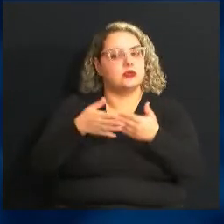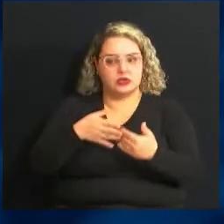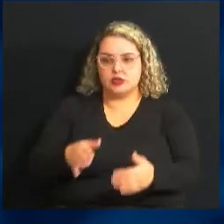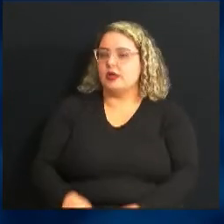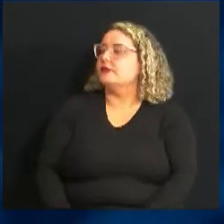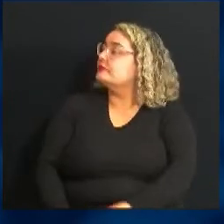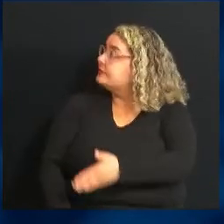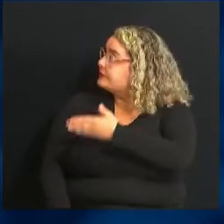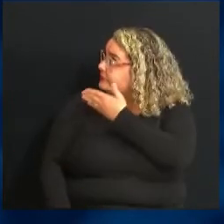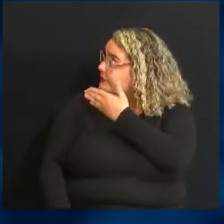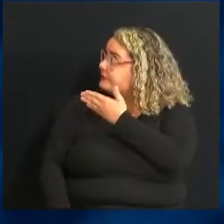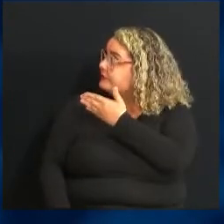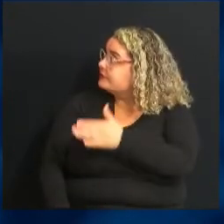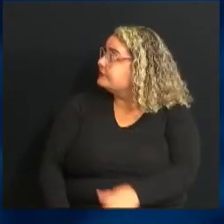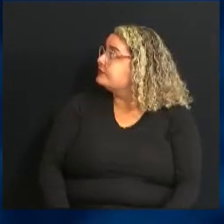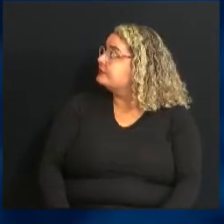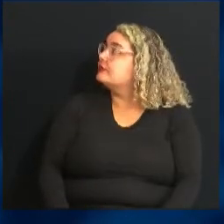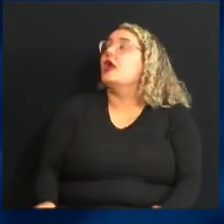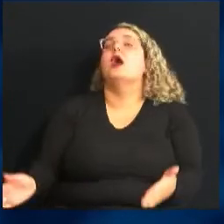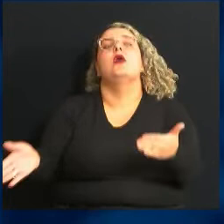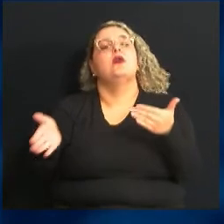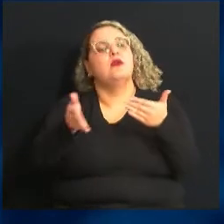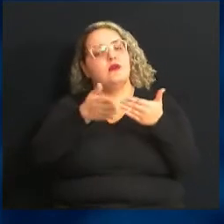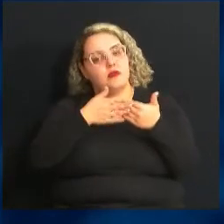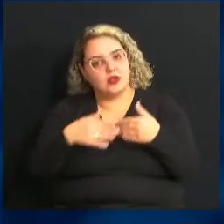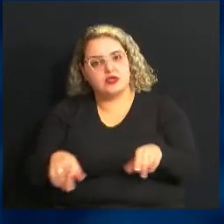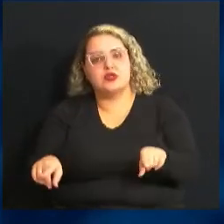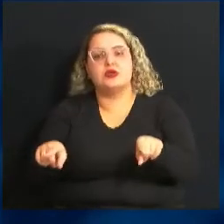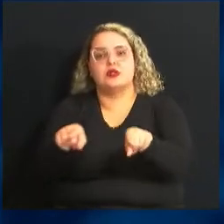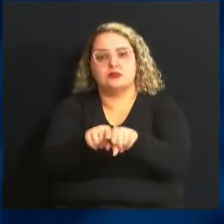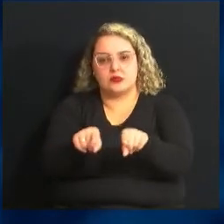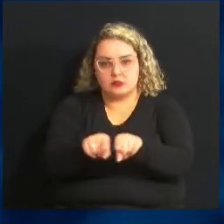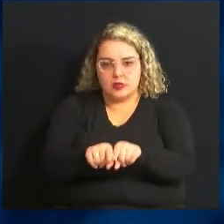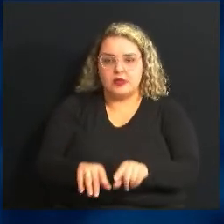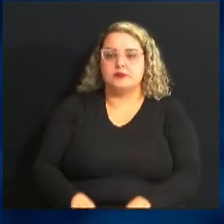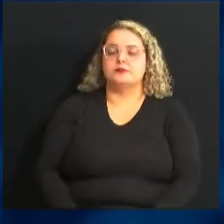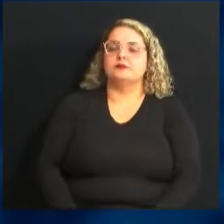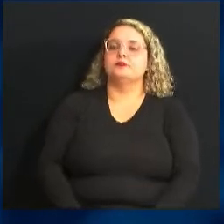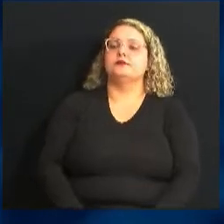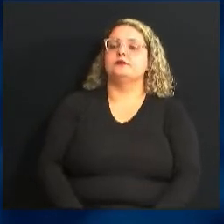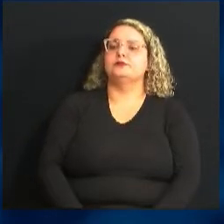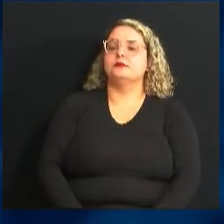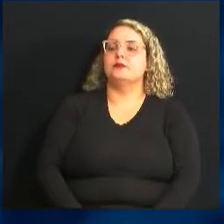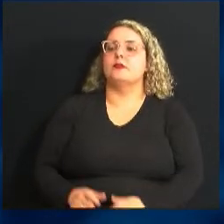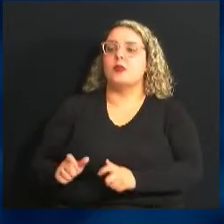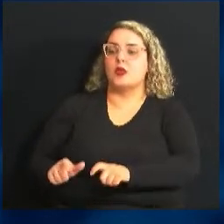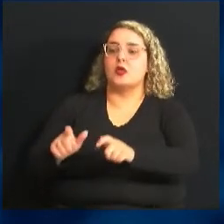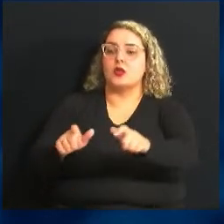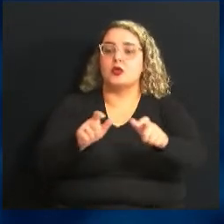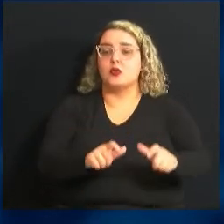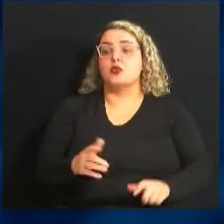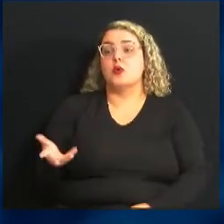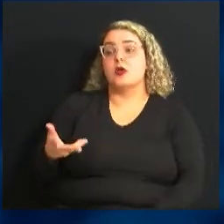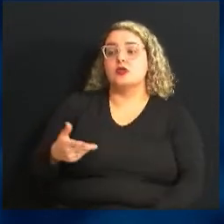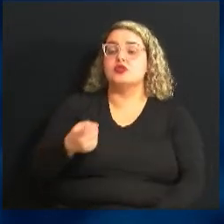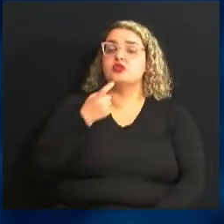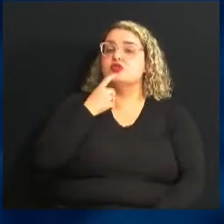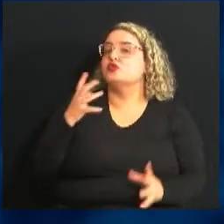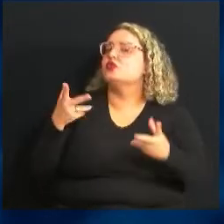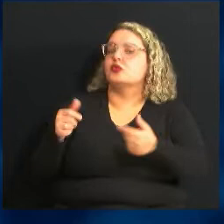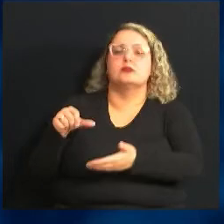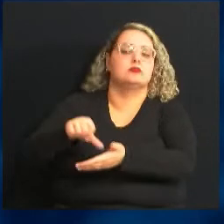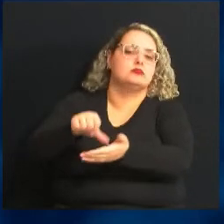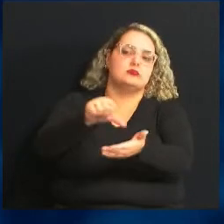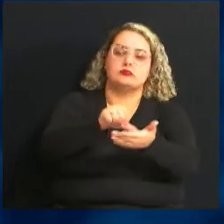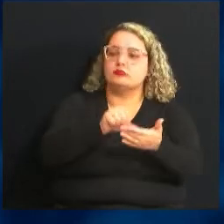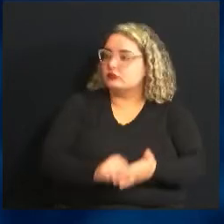também o Espaço Cidadão fechado lá no Paço Municipal. Os pontos do Agiliza Campinas, todas as unidades, Barão